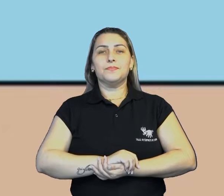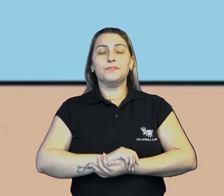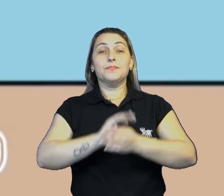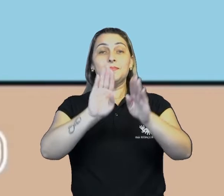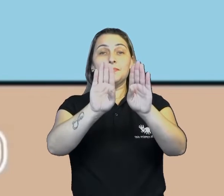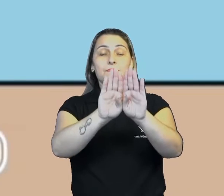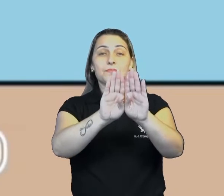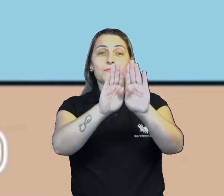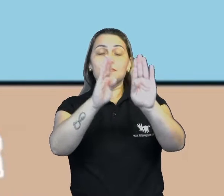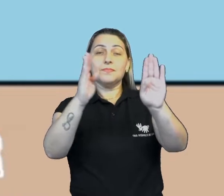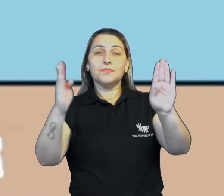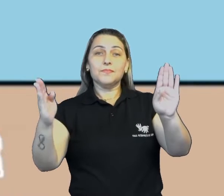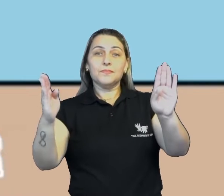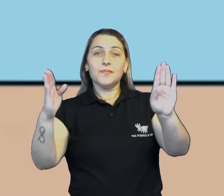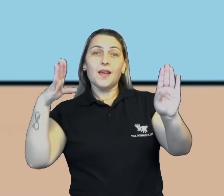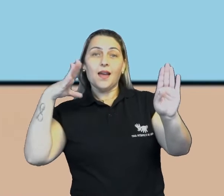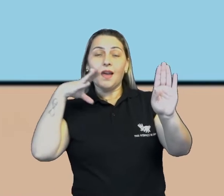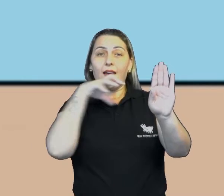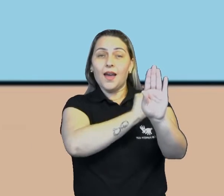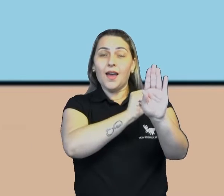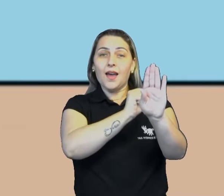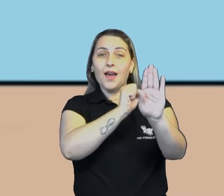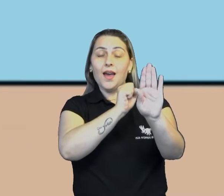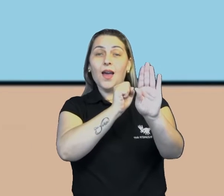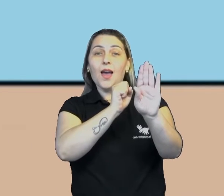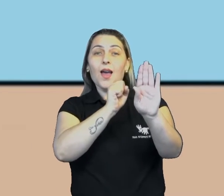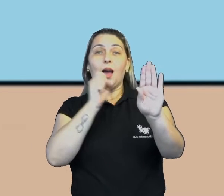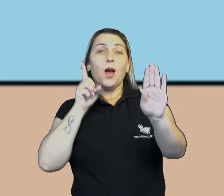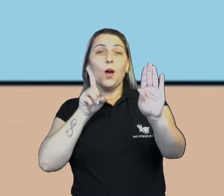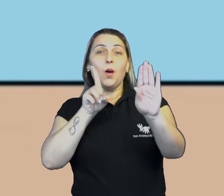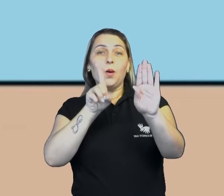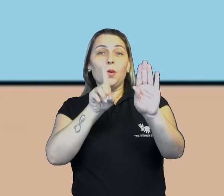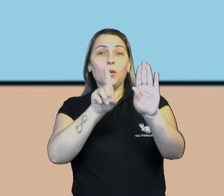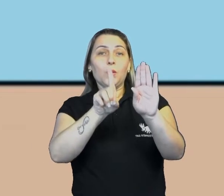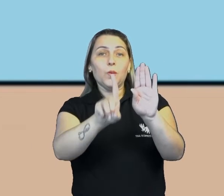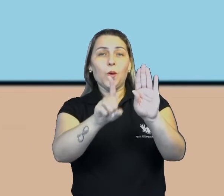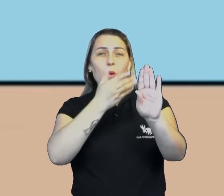Eu abro de supetão para passar o capitão.